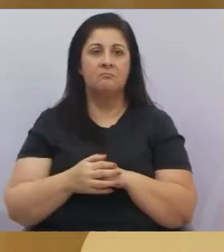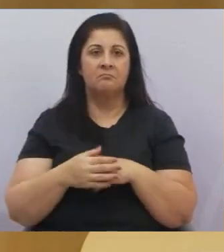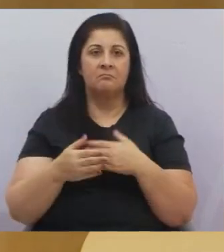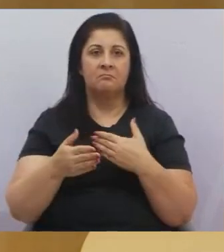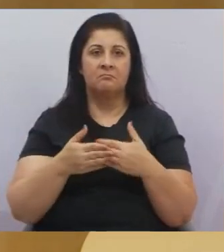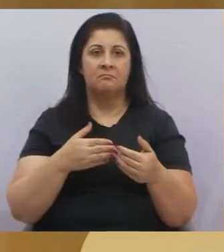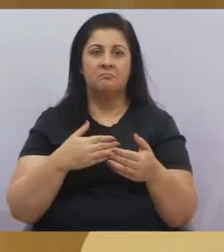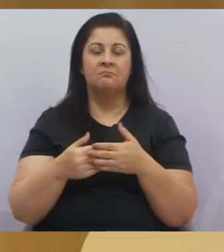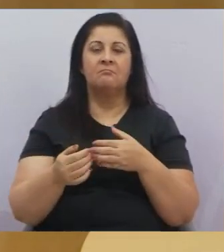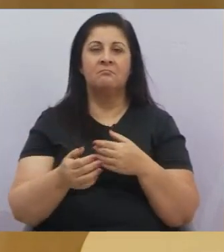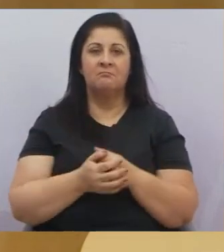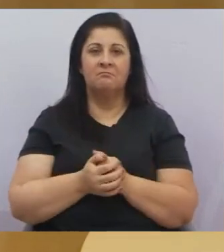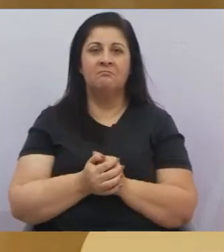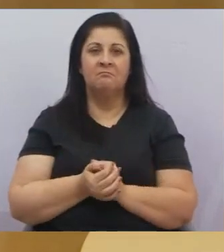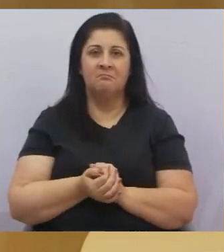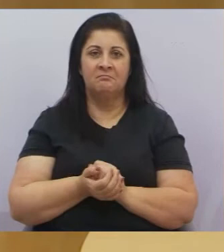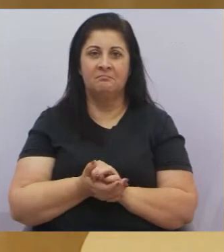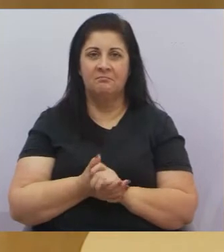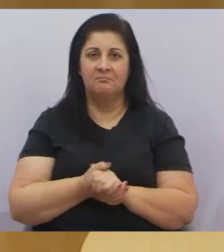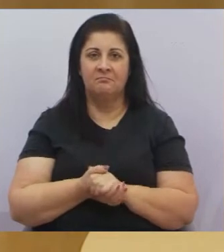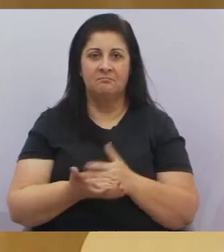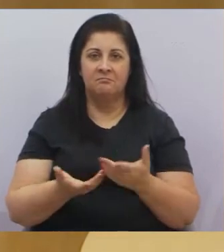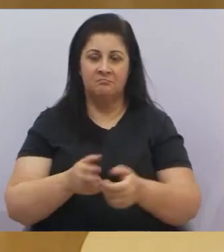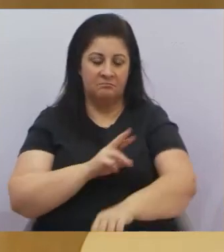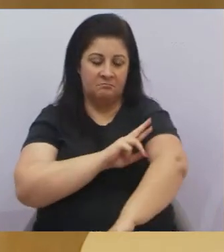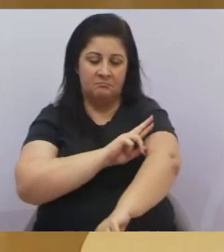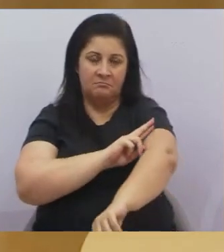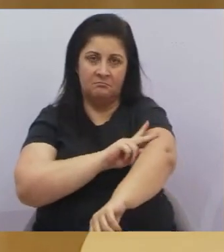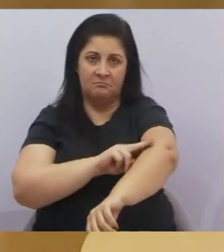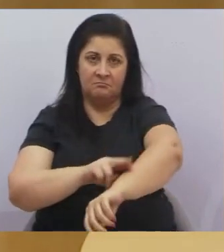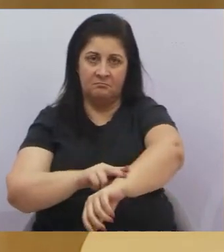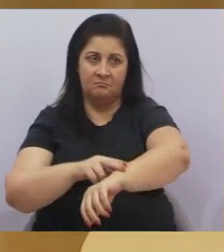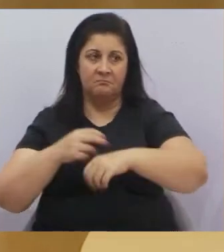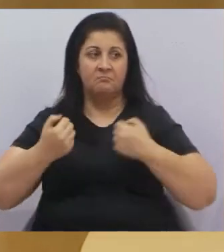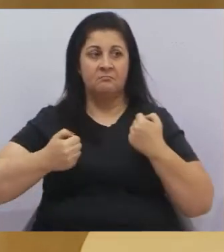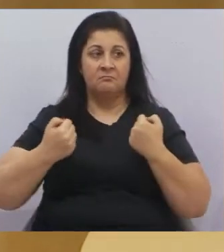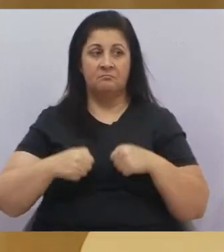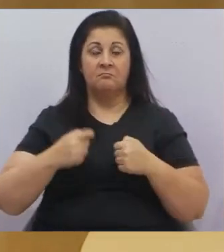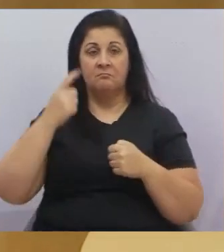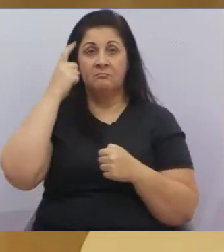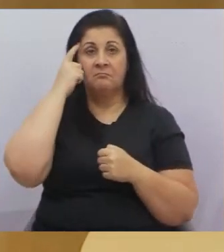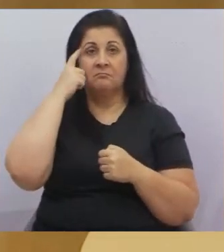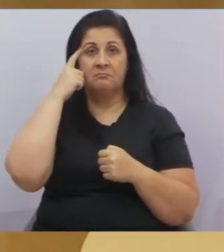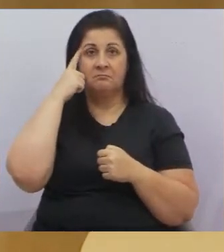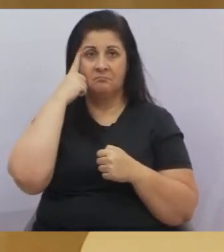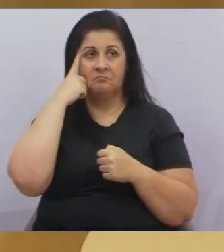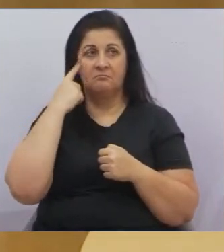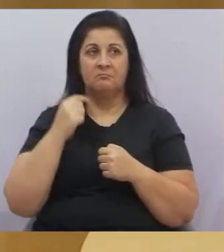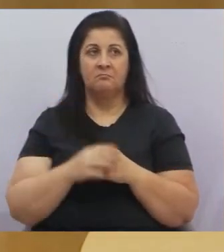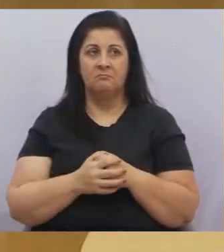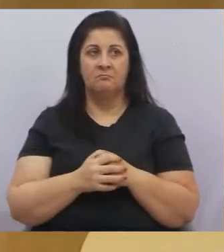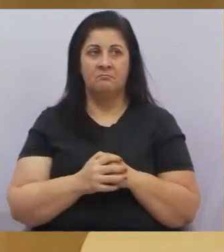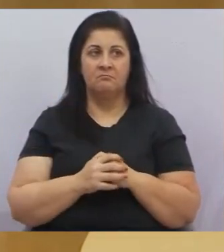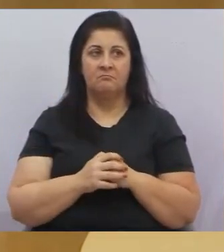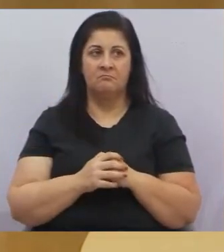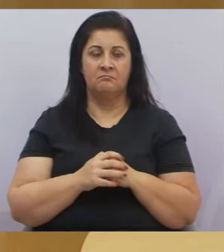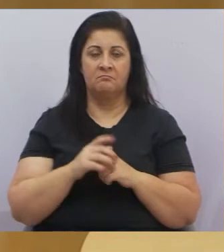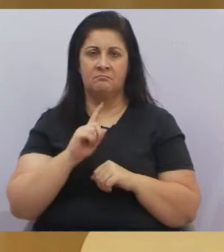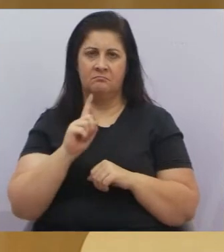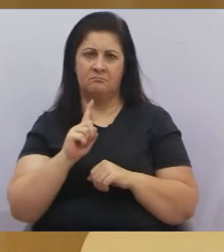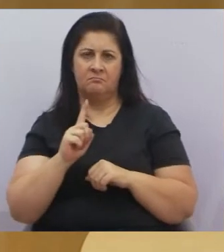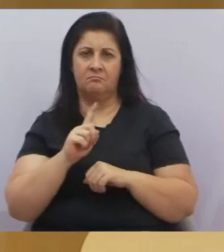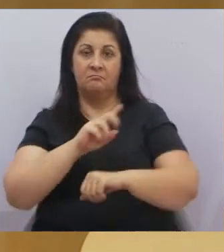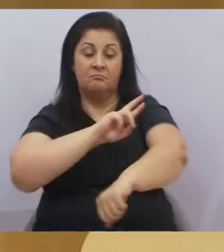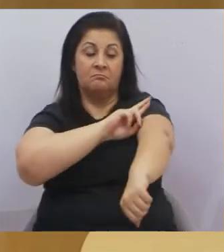de cor, eu acho que deveria se pensar não em